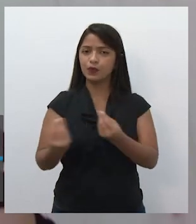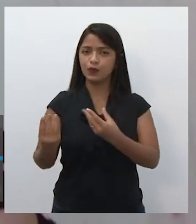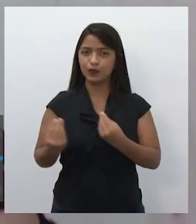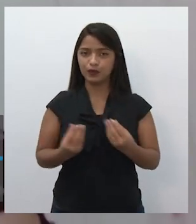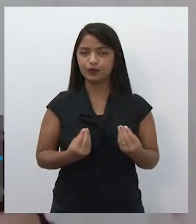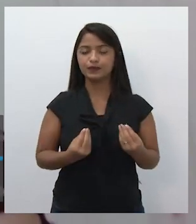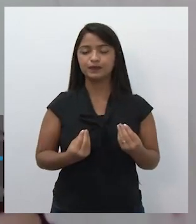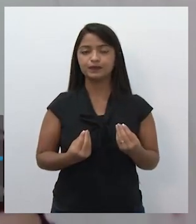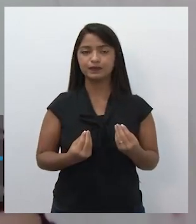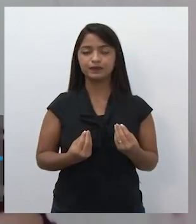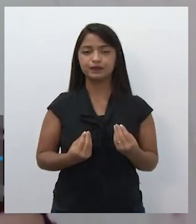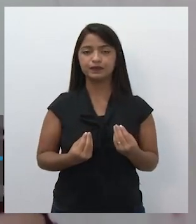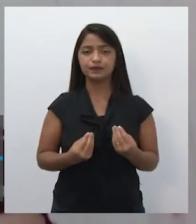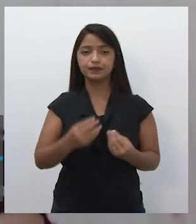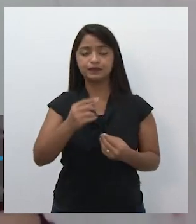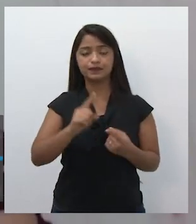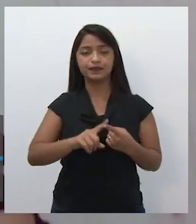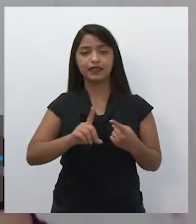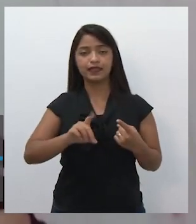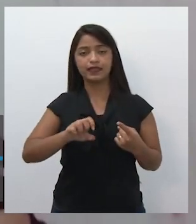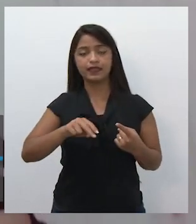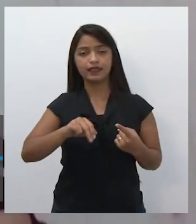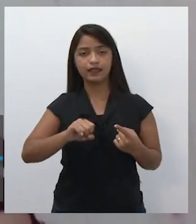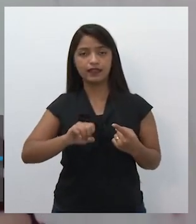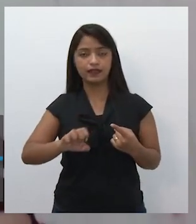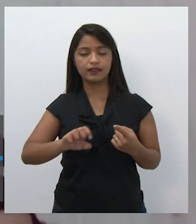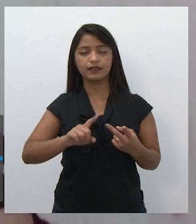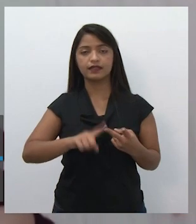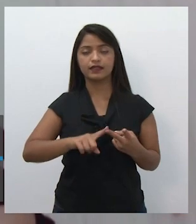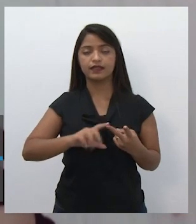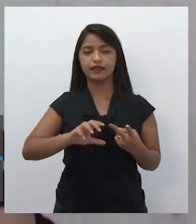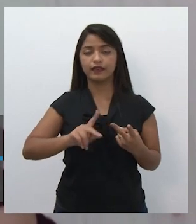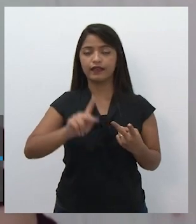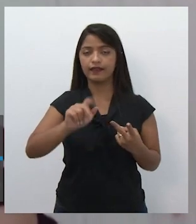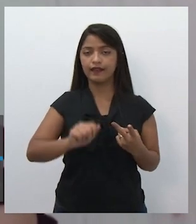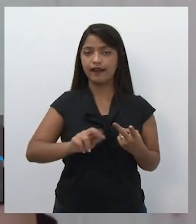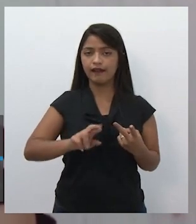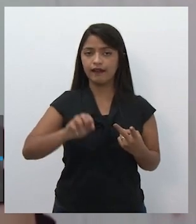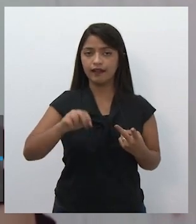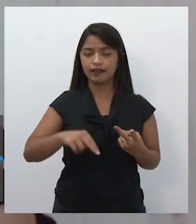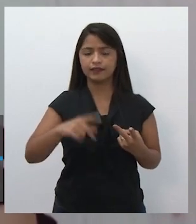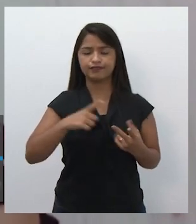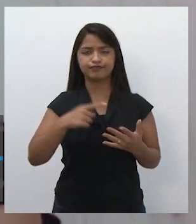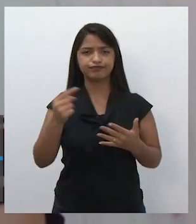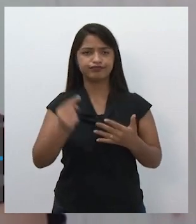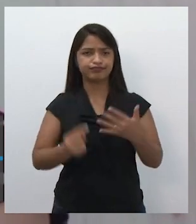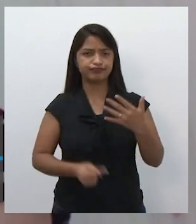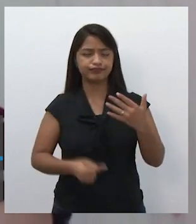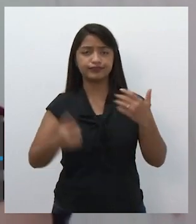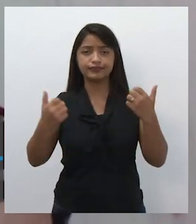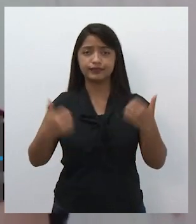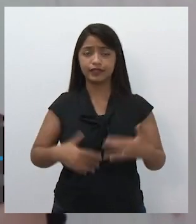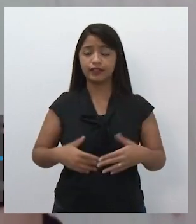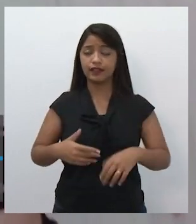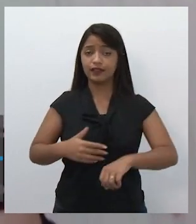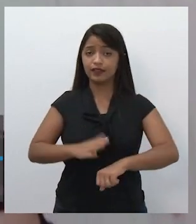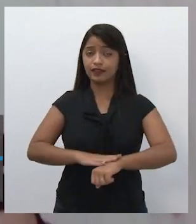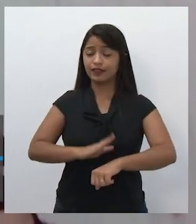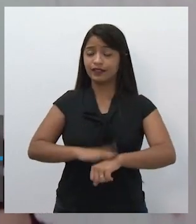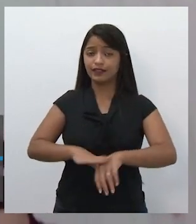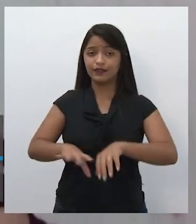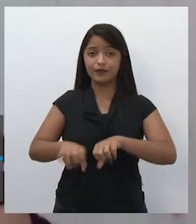tá? Denise, Dalva, Karen, enfim, inúmeros professores falando do tempo, né? Que é muita informação para